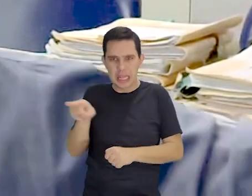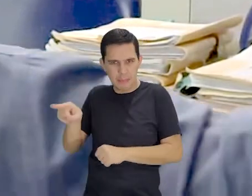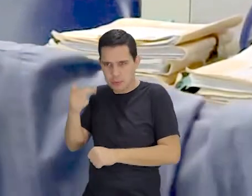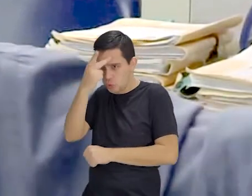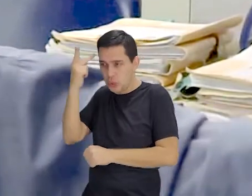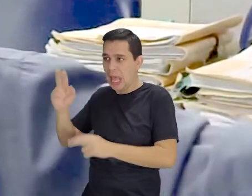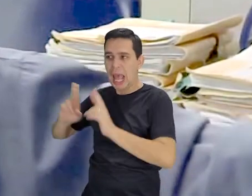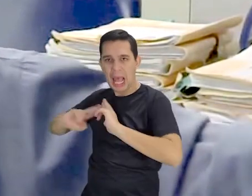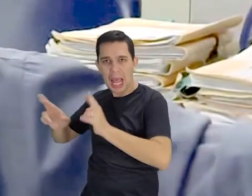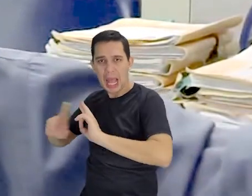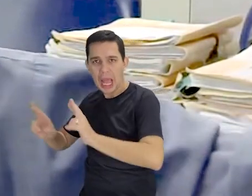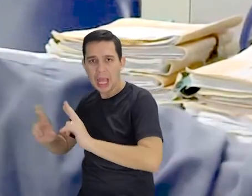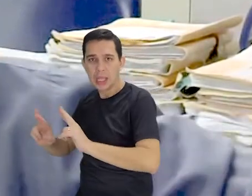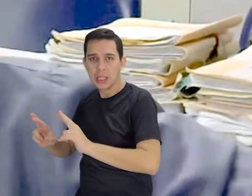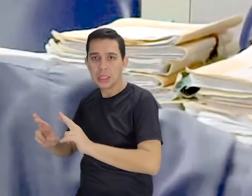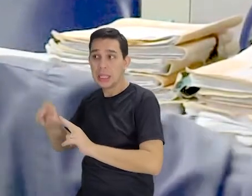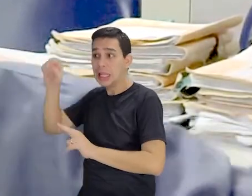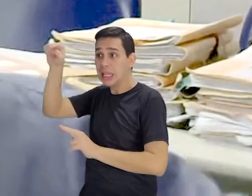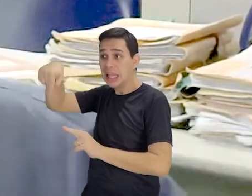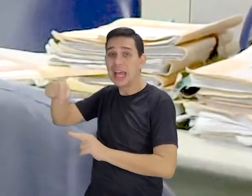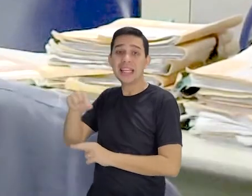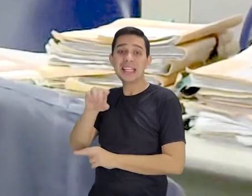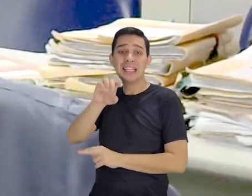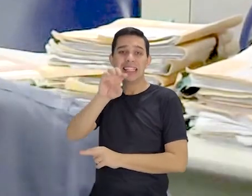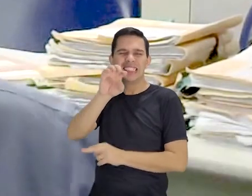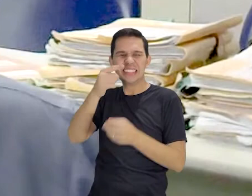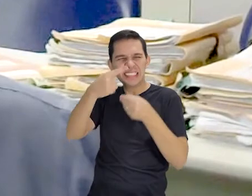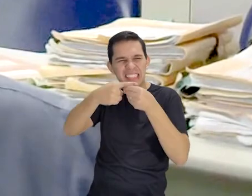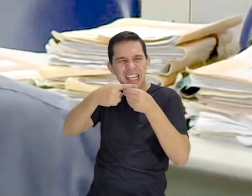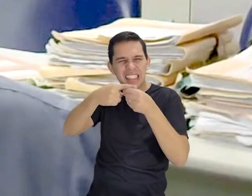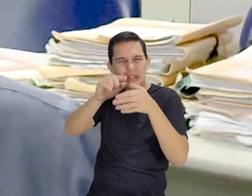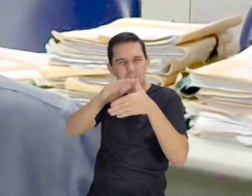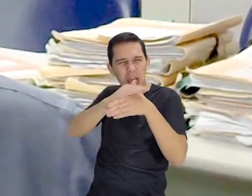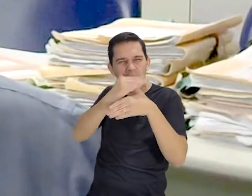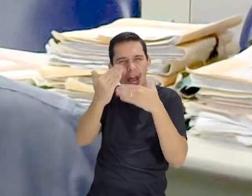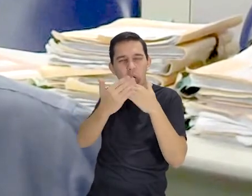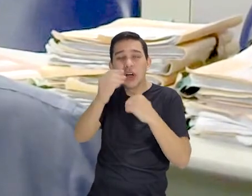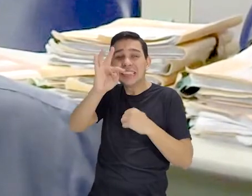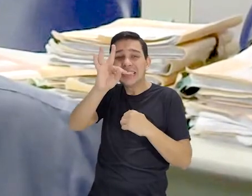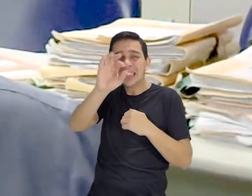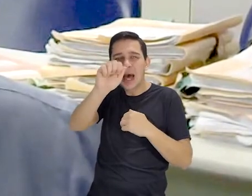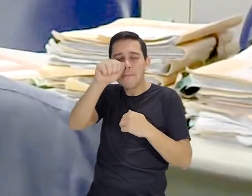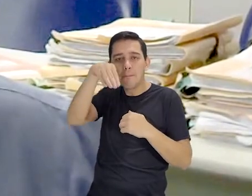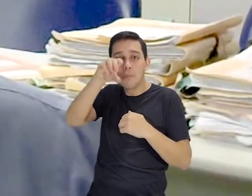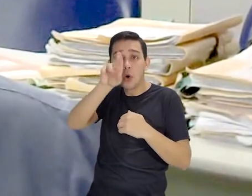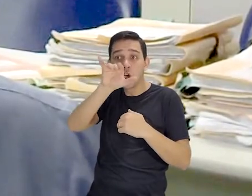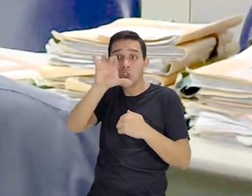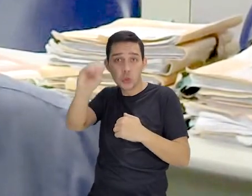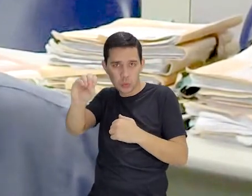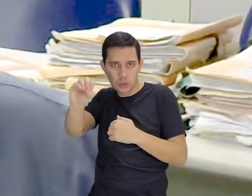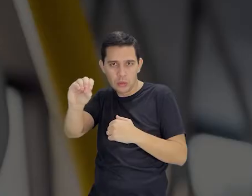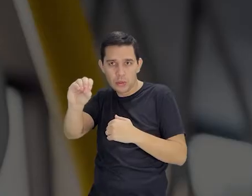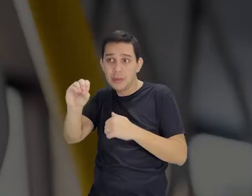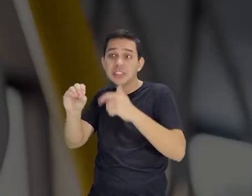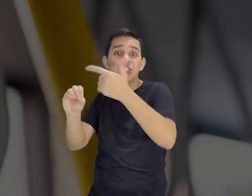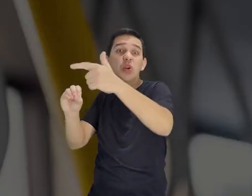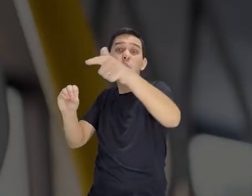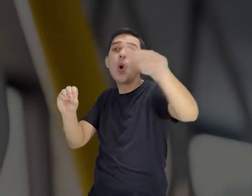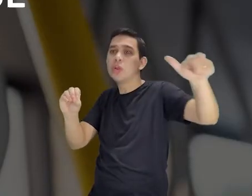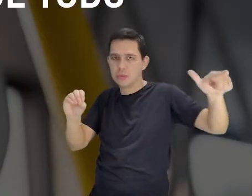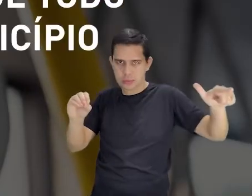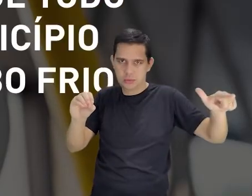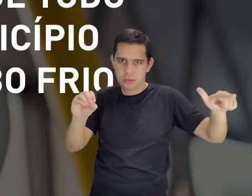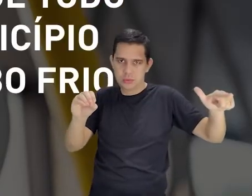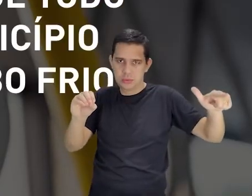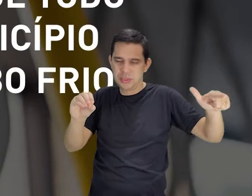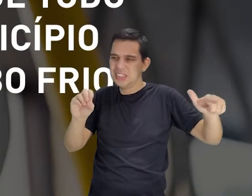de ônibus só em Tamoios, mas depois o inquérito civil foi ampliado, porque não faria sentido cuidar desse problema somente